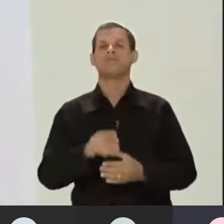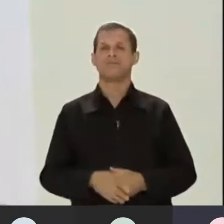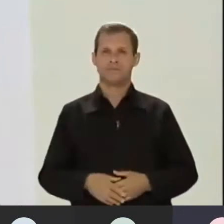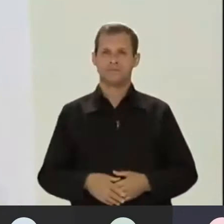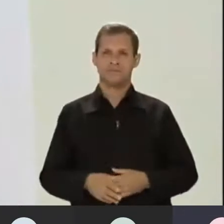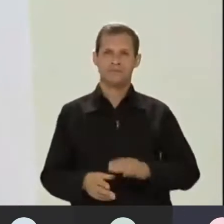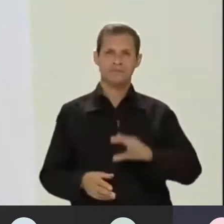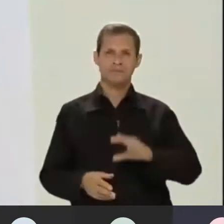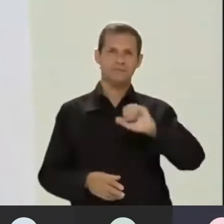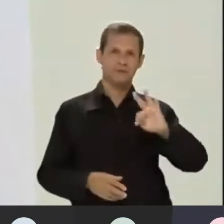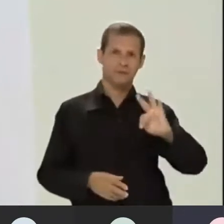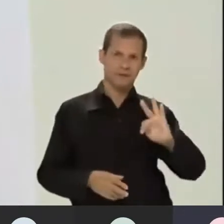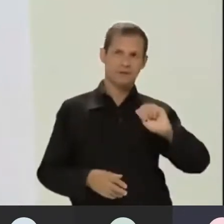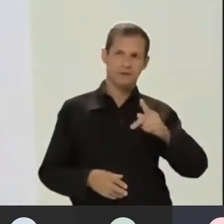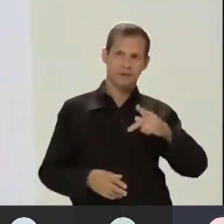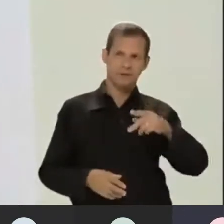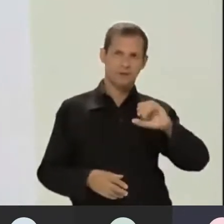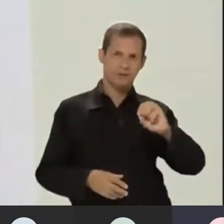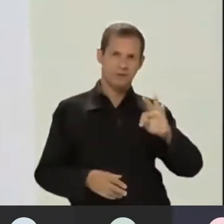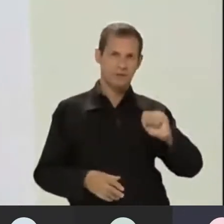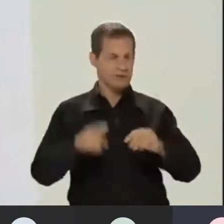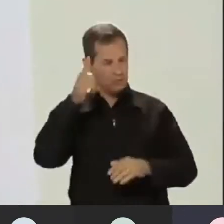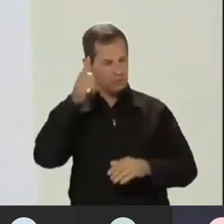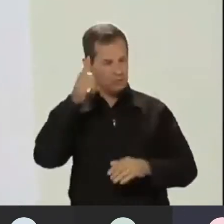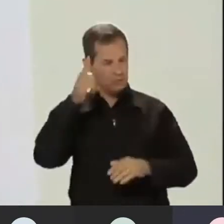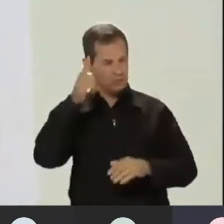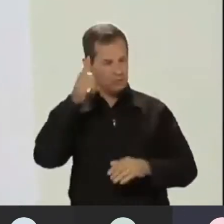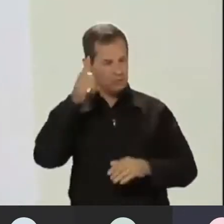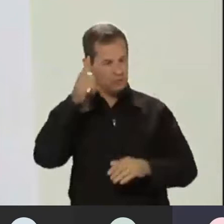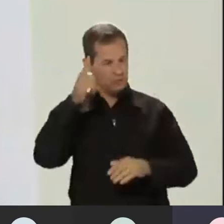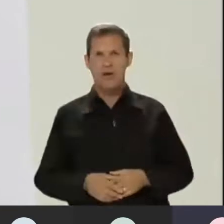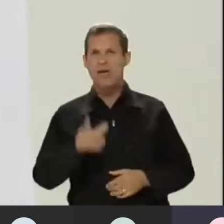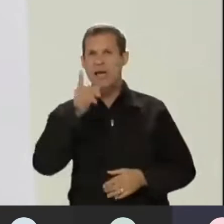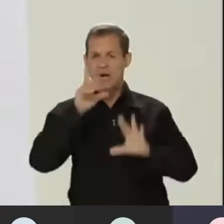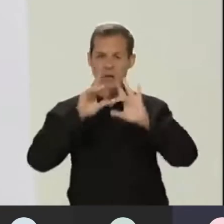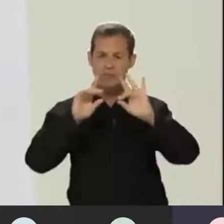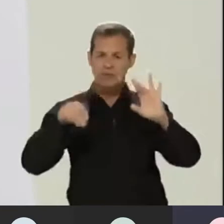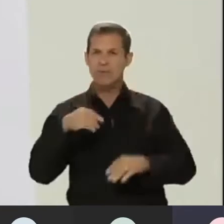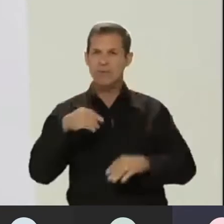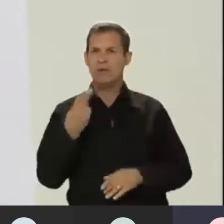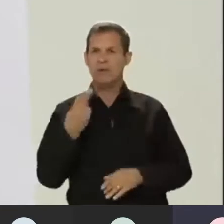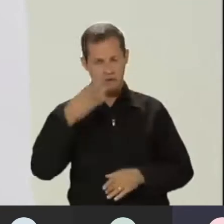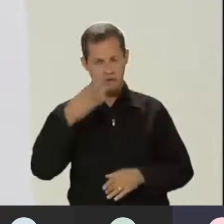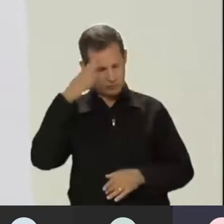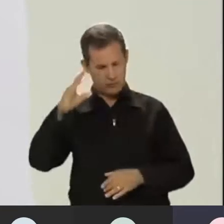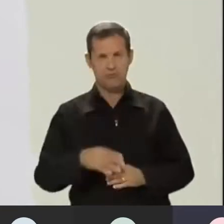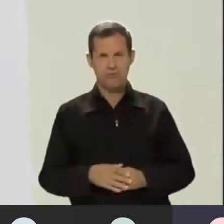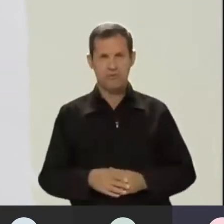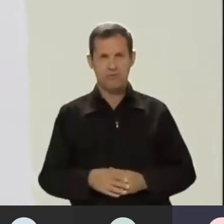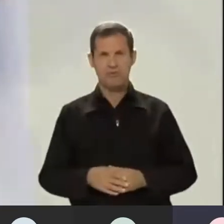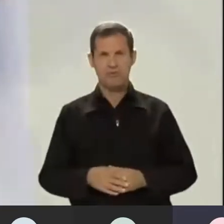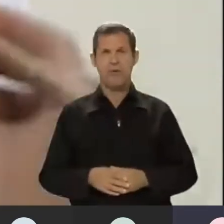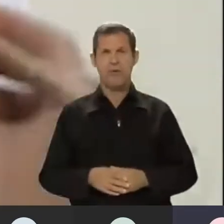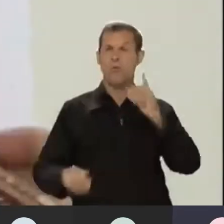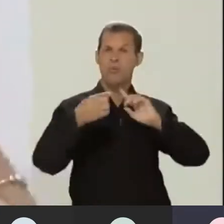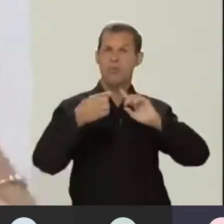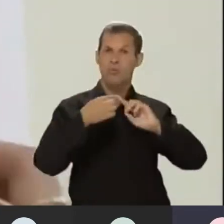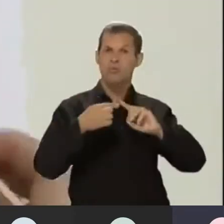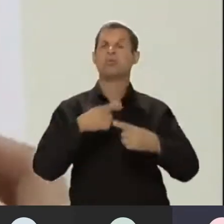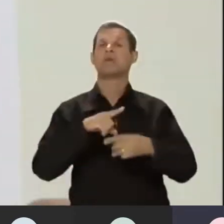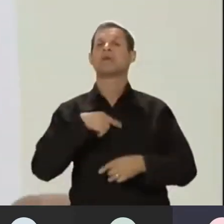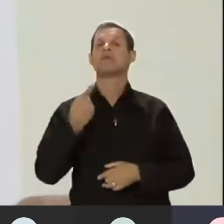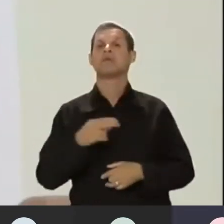a carta psicométrica? A gente utiliza para obter a umidade relativa. Então, essa é a nossa principal